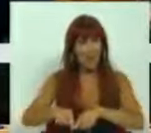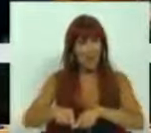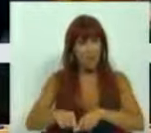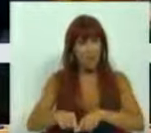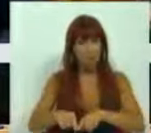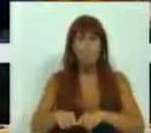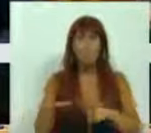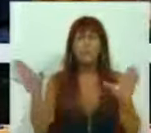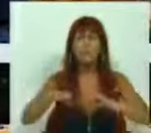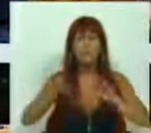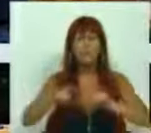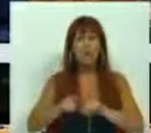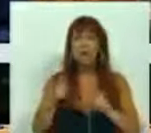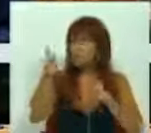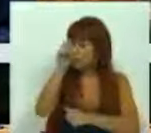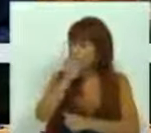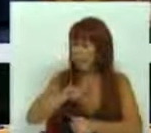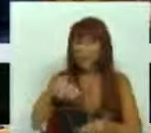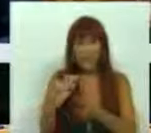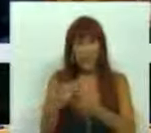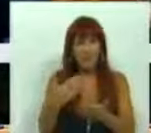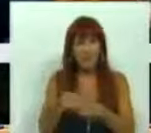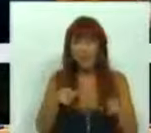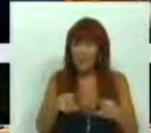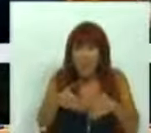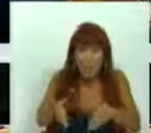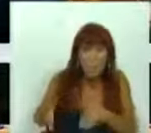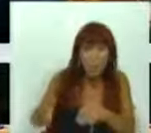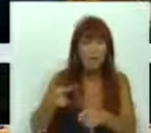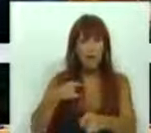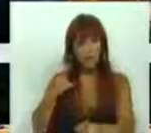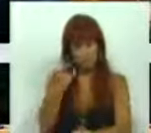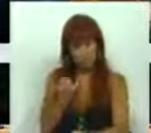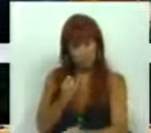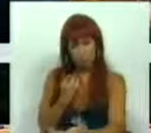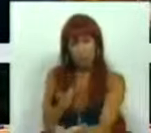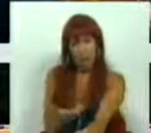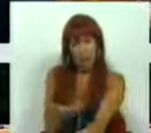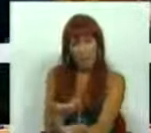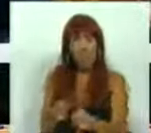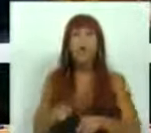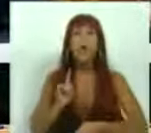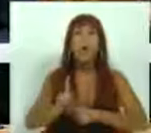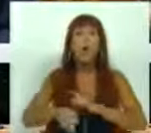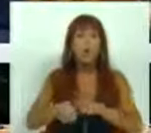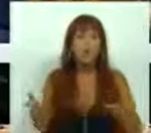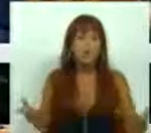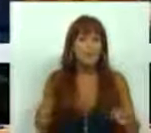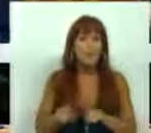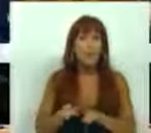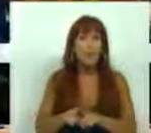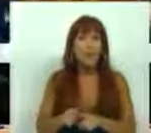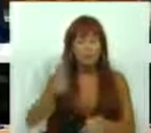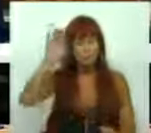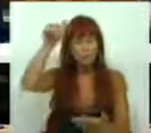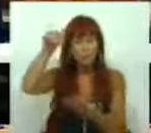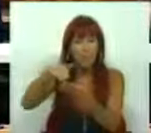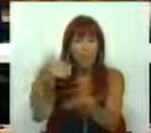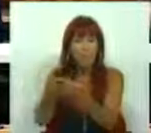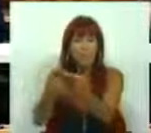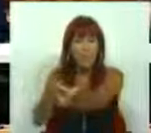e instituir cada vez mais boas práticas, esse é o caminho em que nos revemos. Trata-se de ser